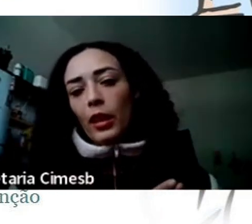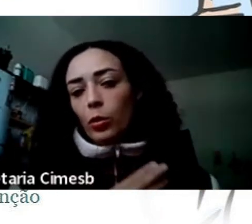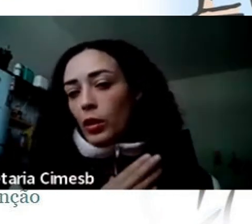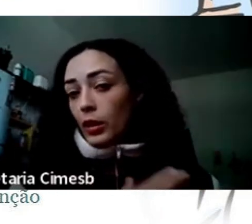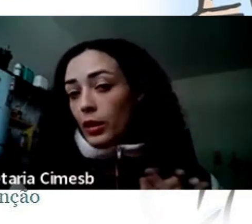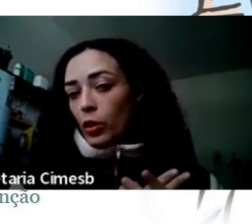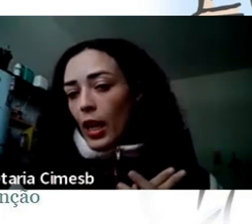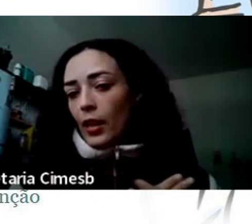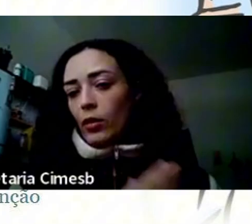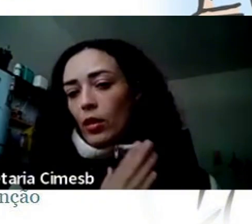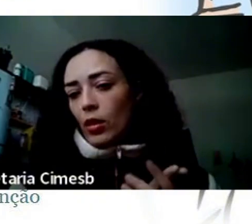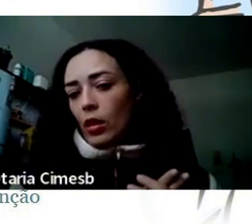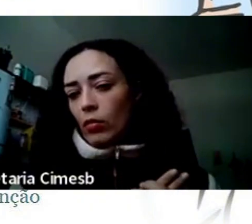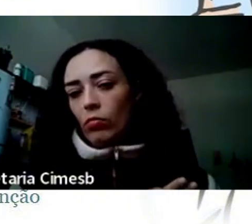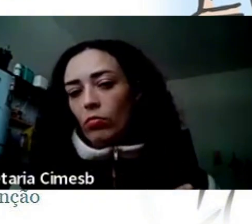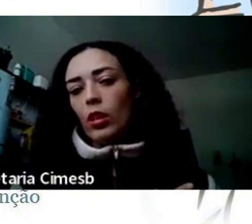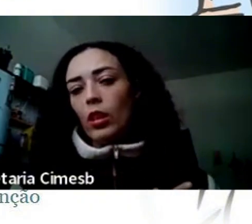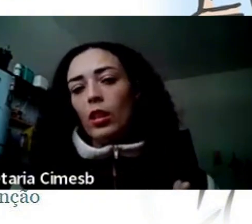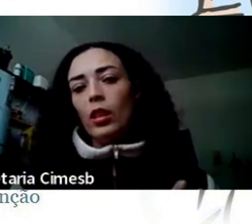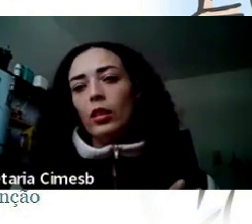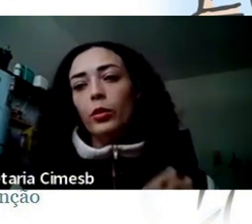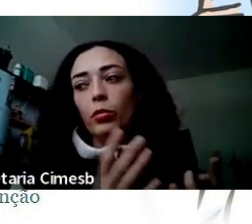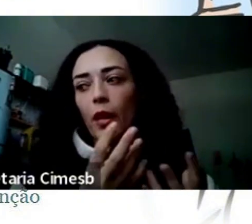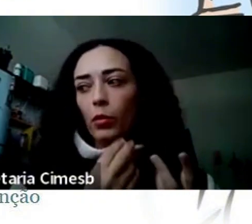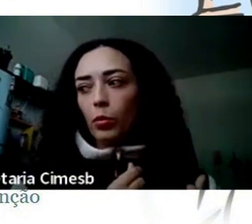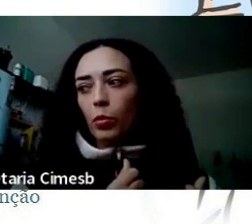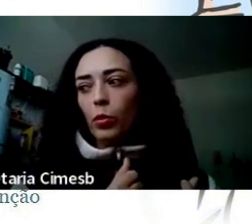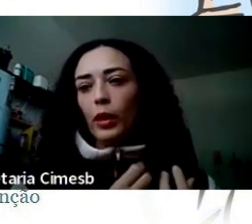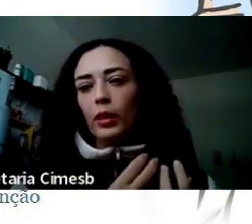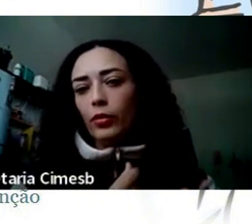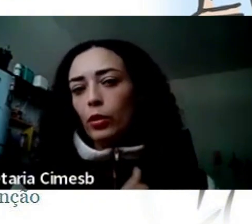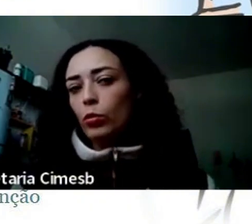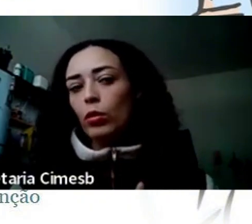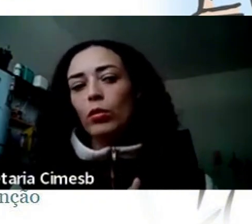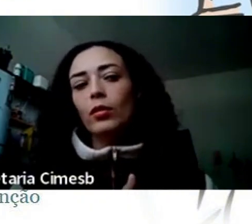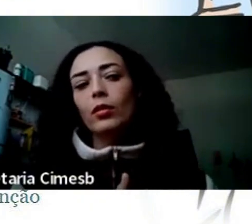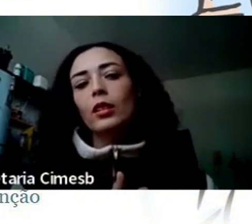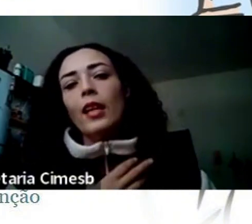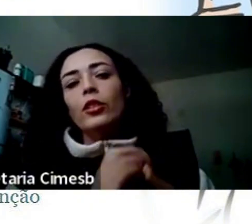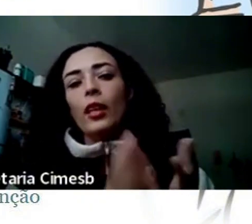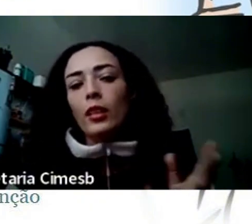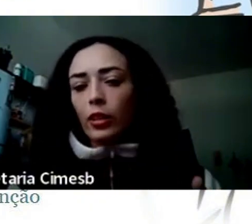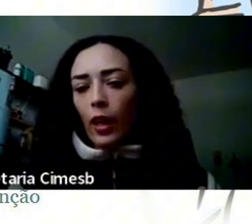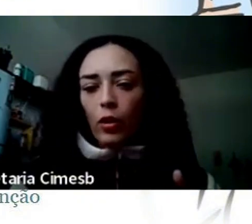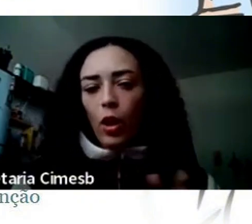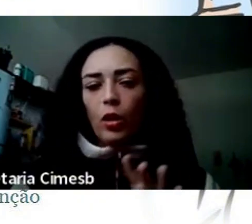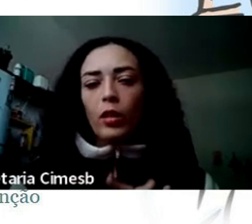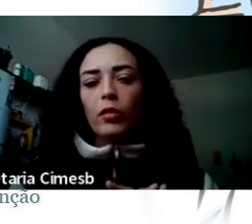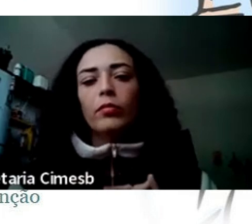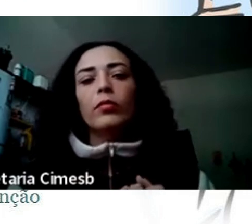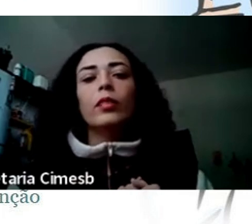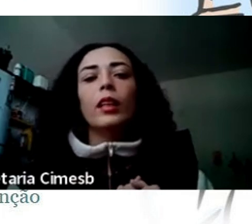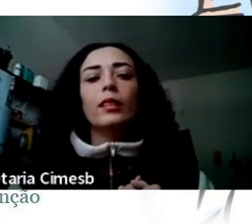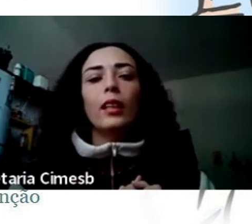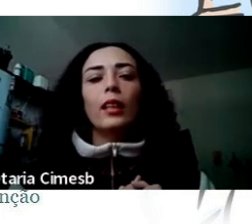a comunidade surda, eles são diretos, assim. Eles não têm muito esse filtro. Sente, eles já